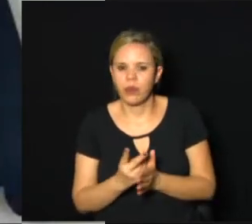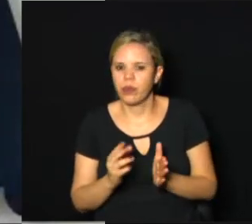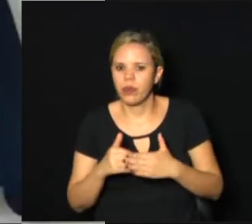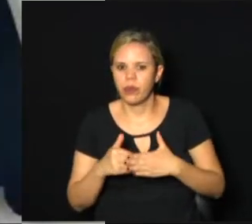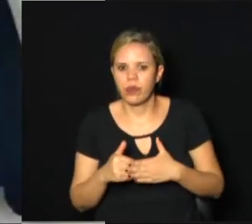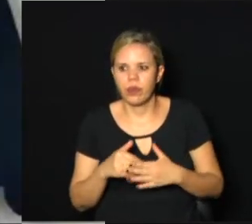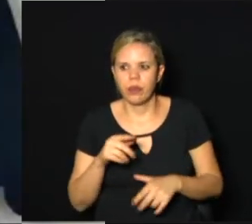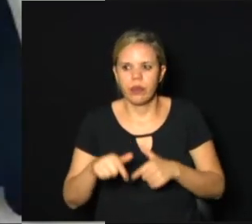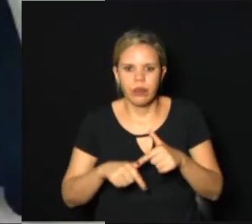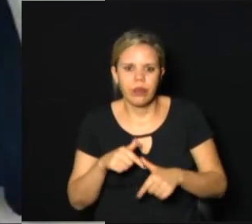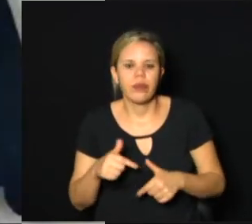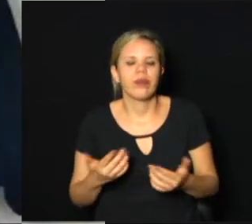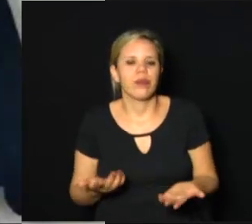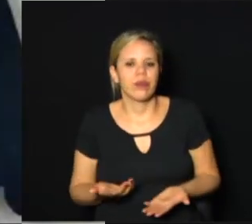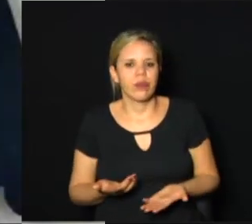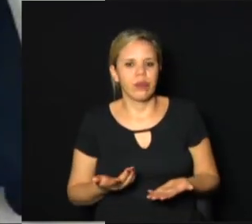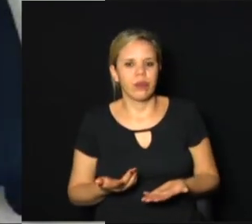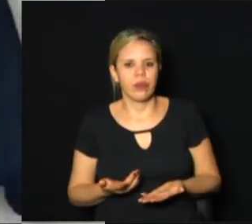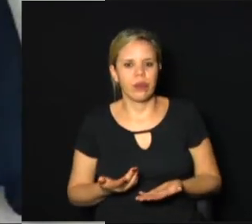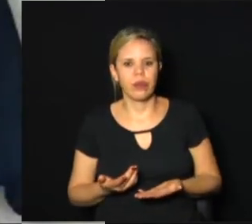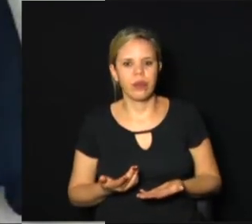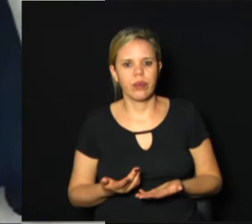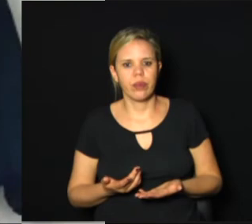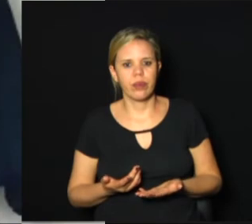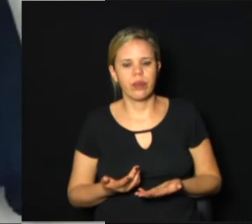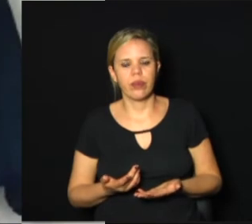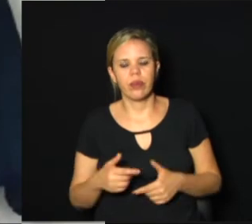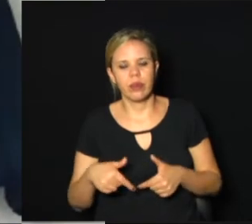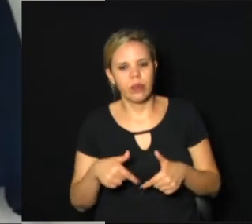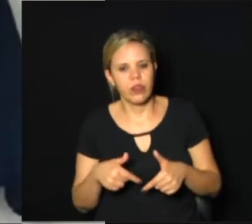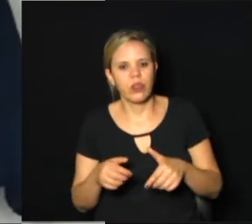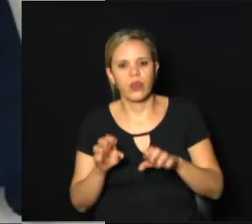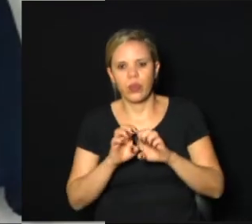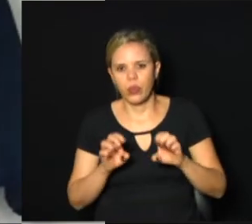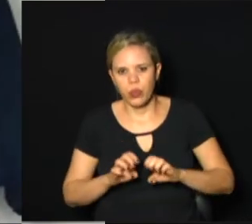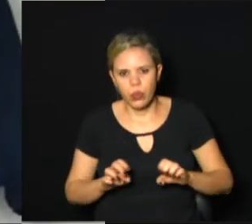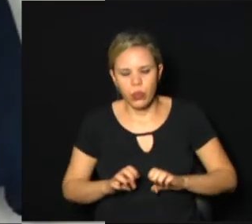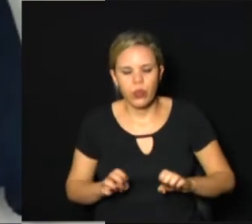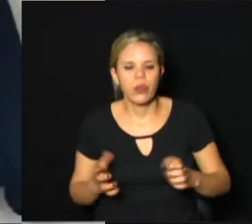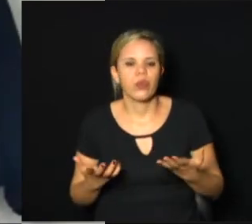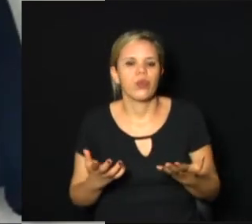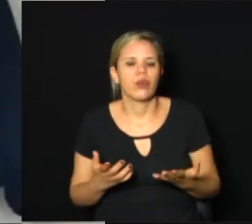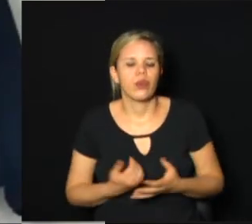elas reativam, né, suas plantas de trabalho, suas estruturas de